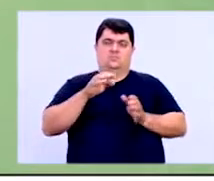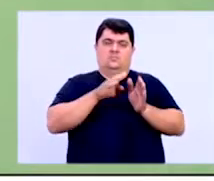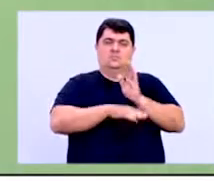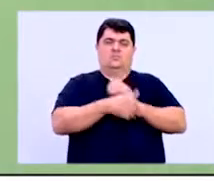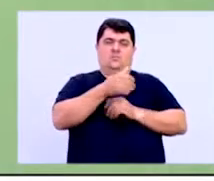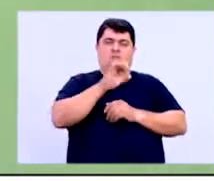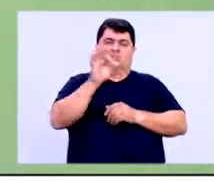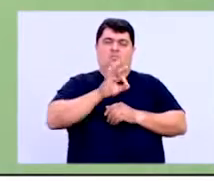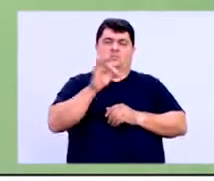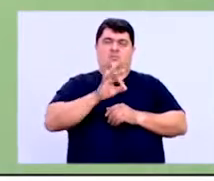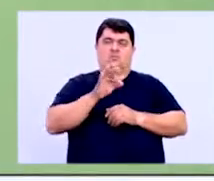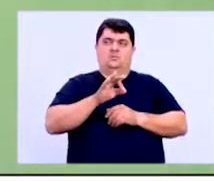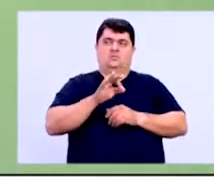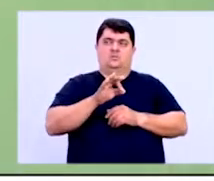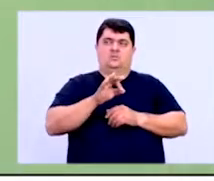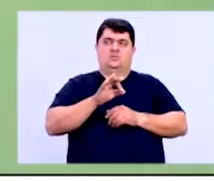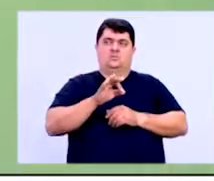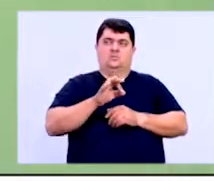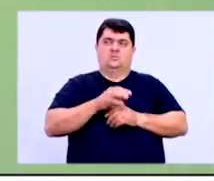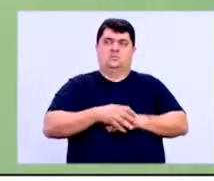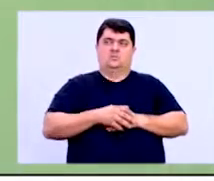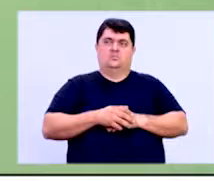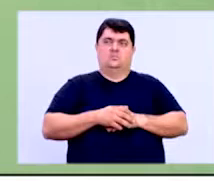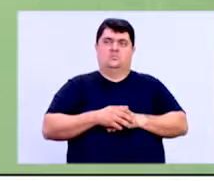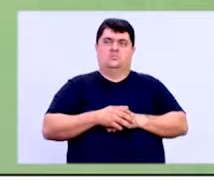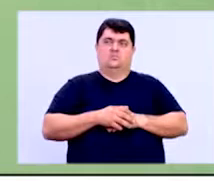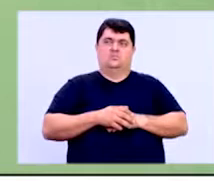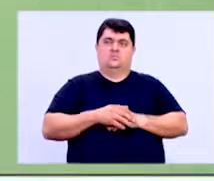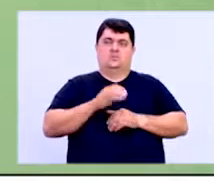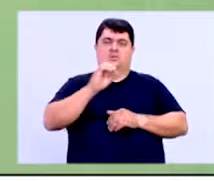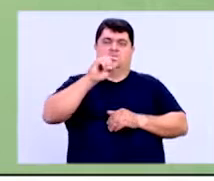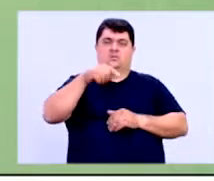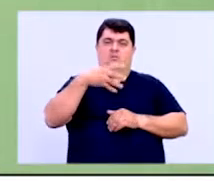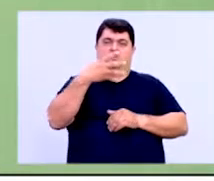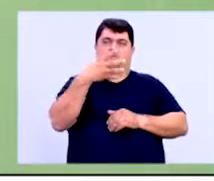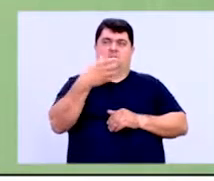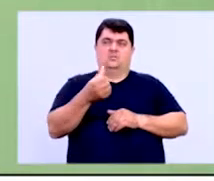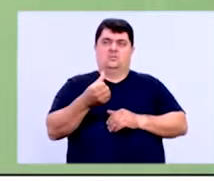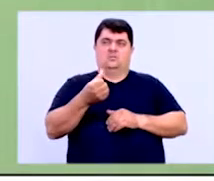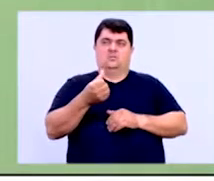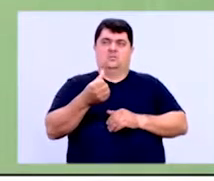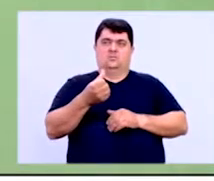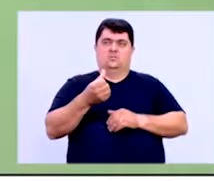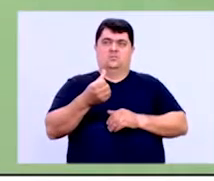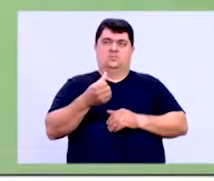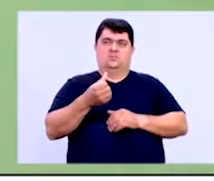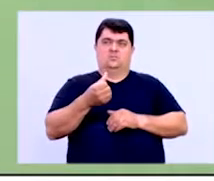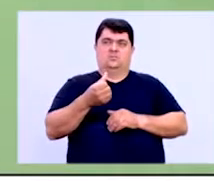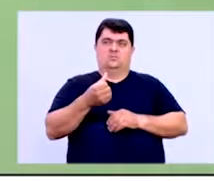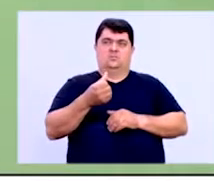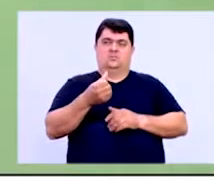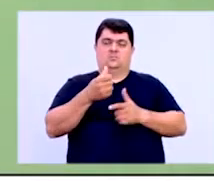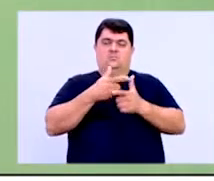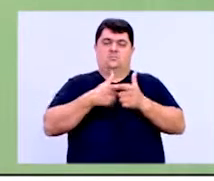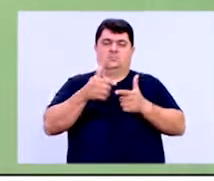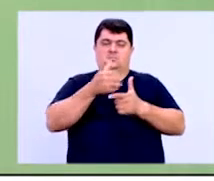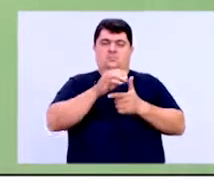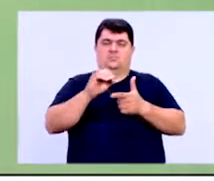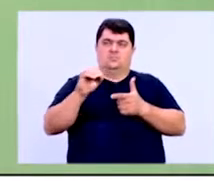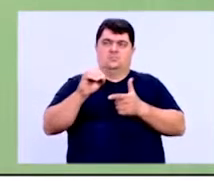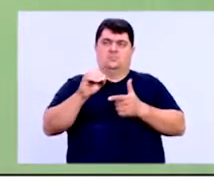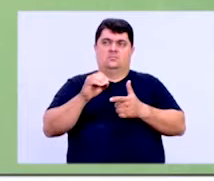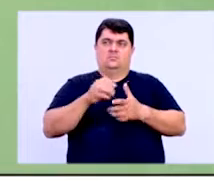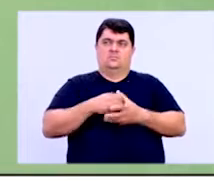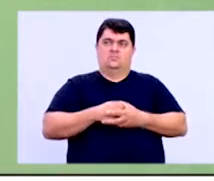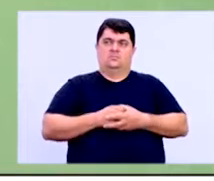54% menos 100, opa, olha o número mágico aqui, dá 46%, né? Dividido, opa,